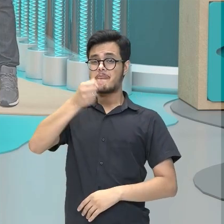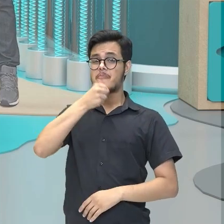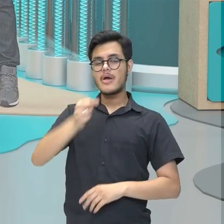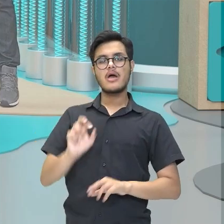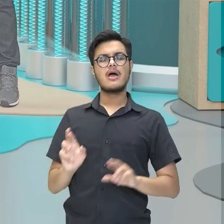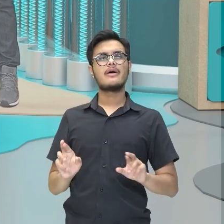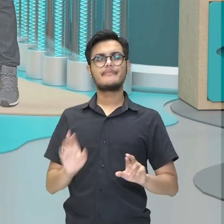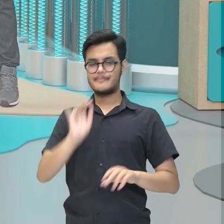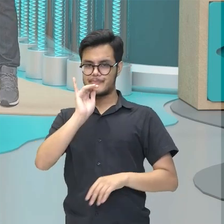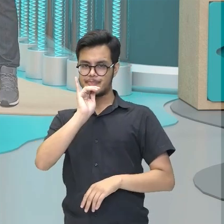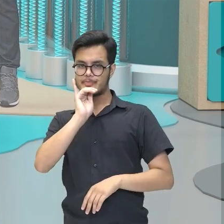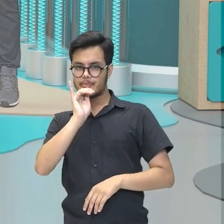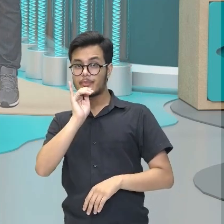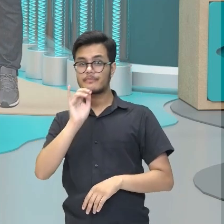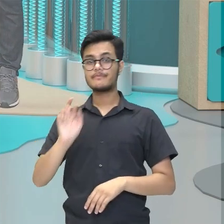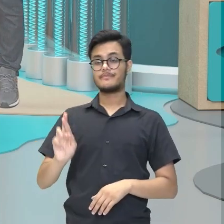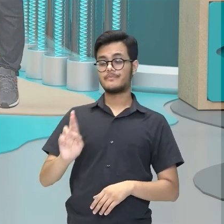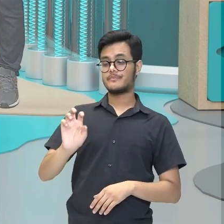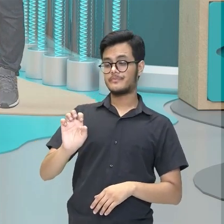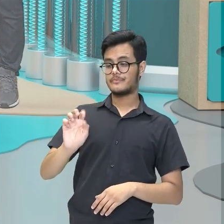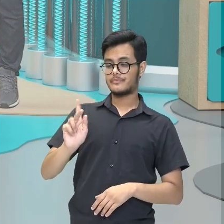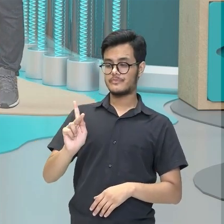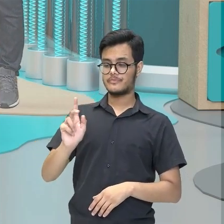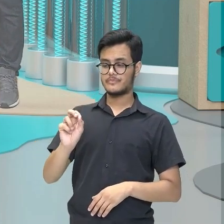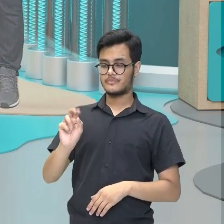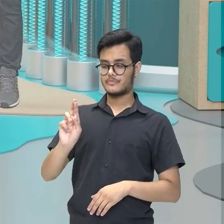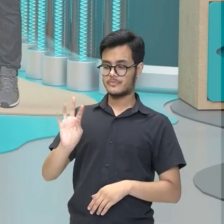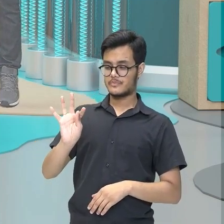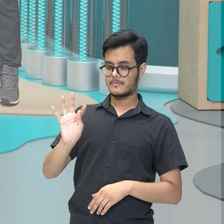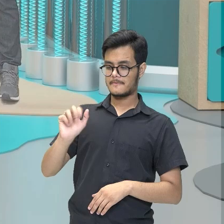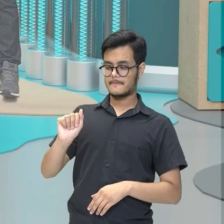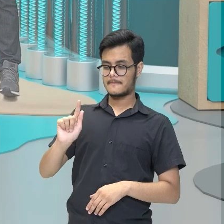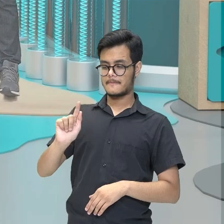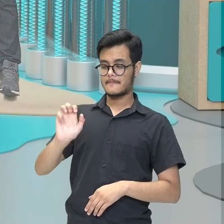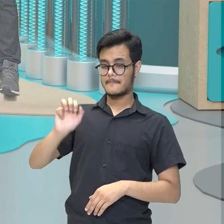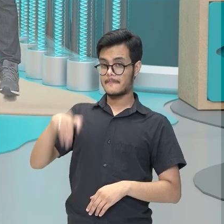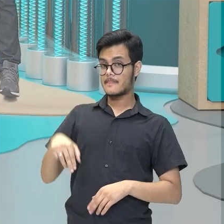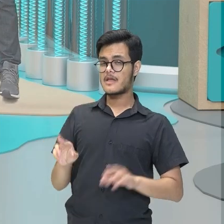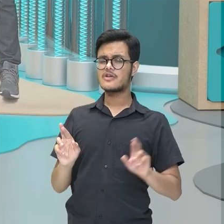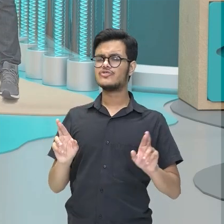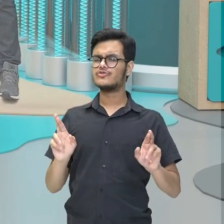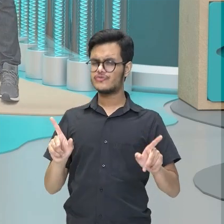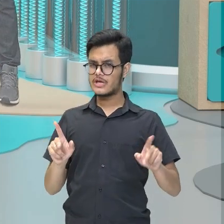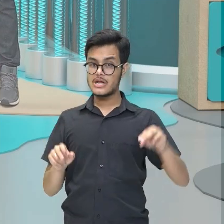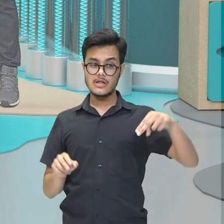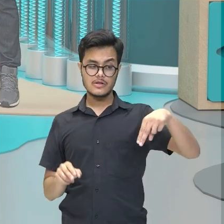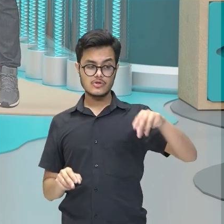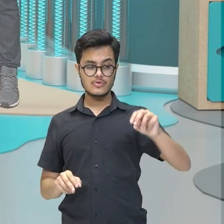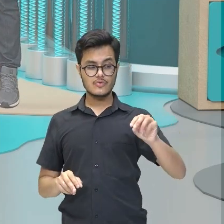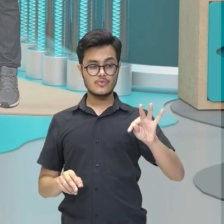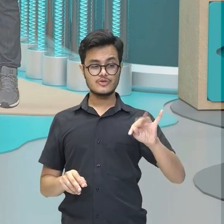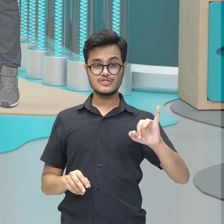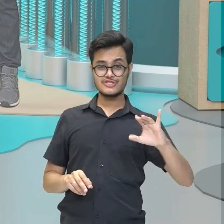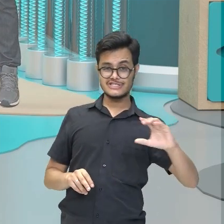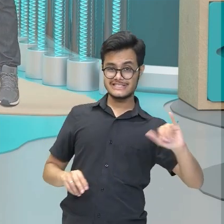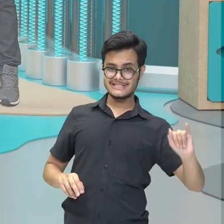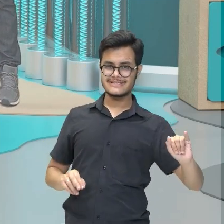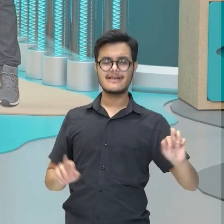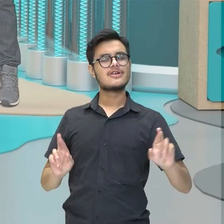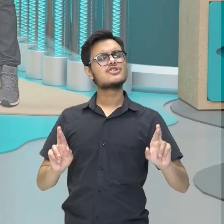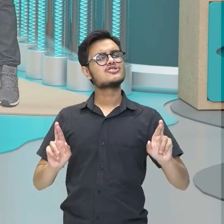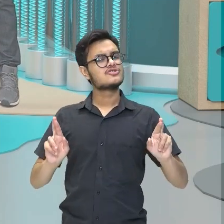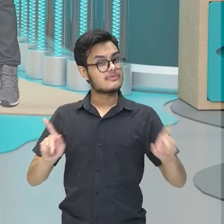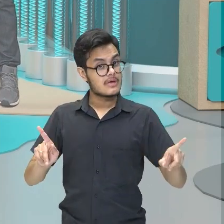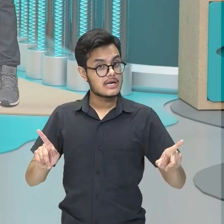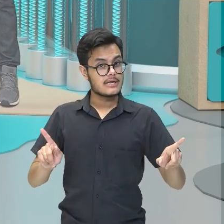notícia, certo? Então não vamos conseguir ler a reportagem por completo, você pode acessar por meio do QR Code, fazer a leitura completa, mas